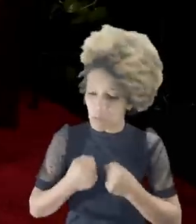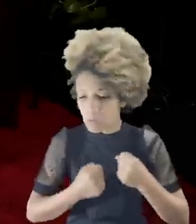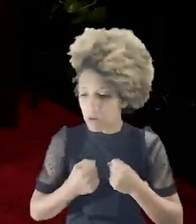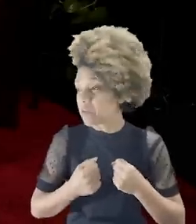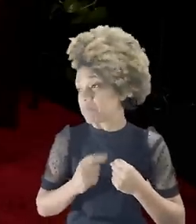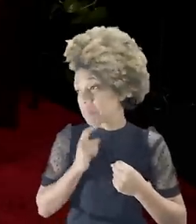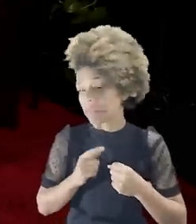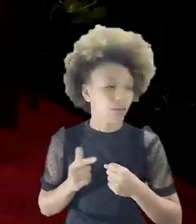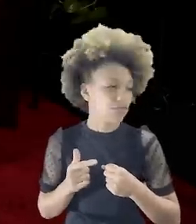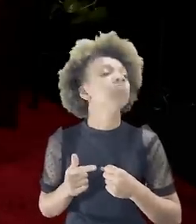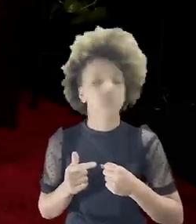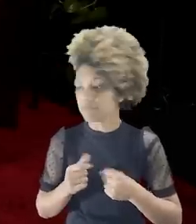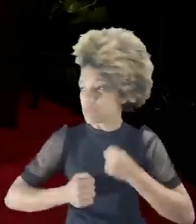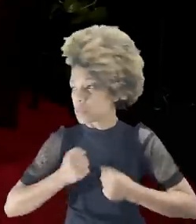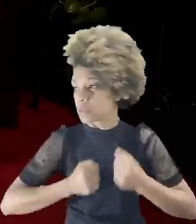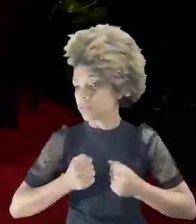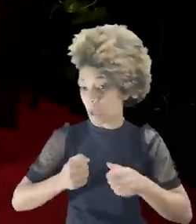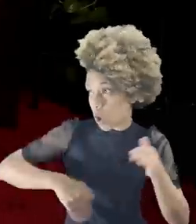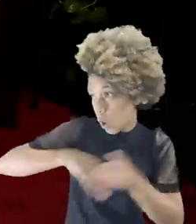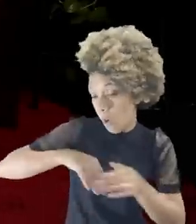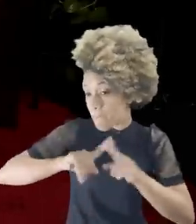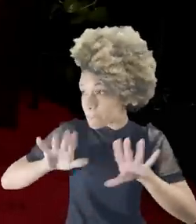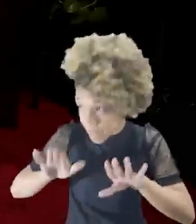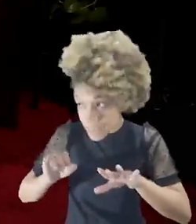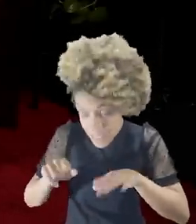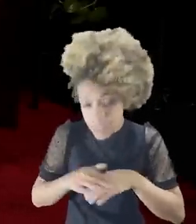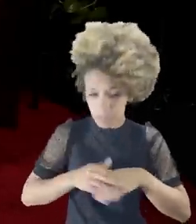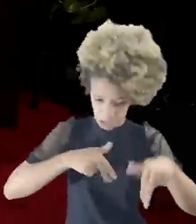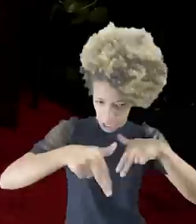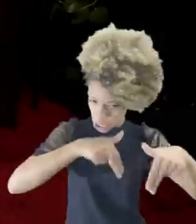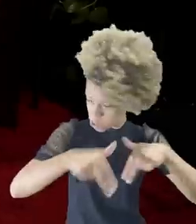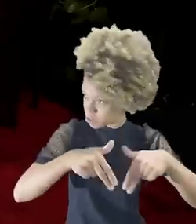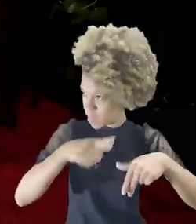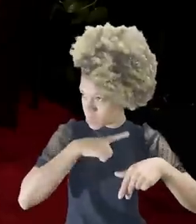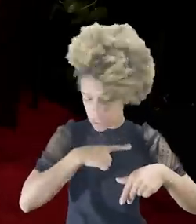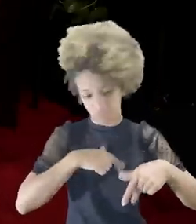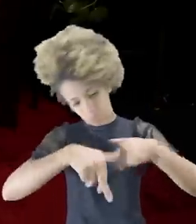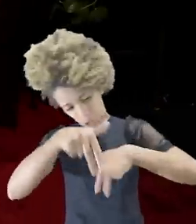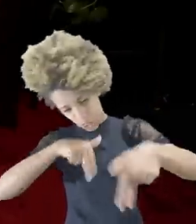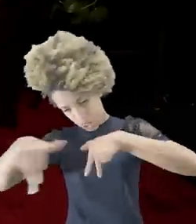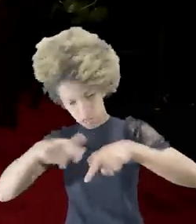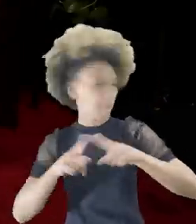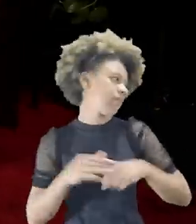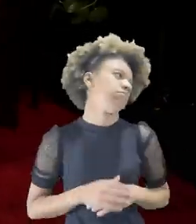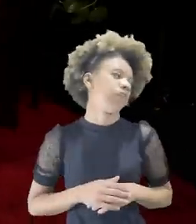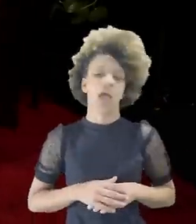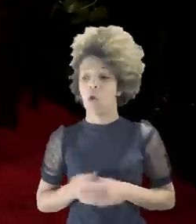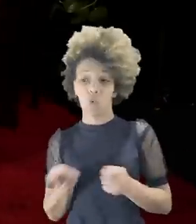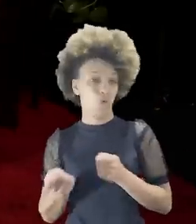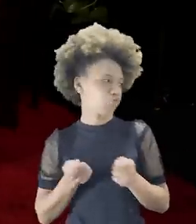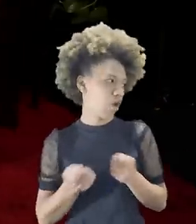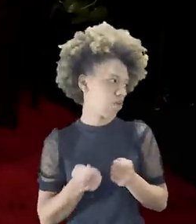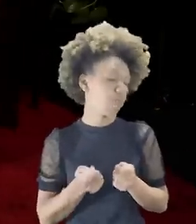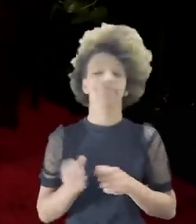ele deixava todo mundo para trás fazia o gol né mas se pegar o lateral o lateral e tal mas o lateral é uma armadura é